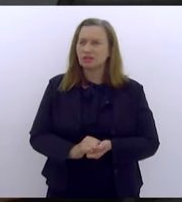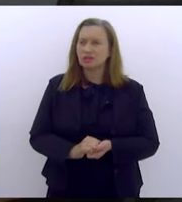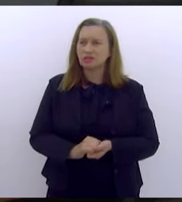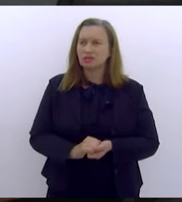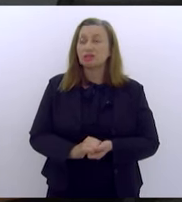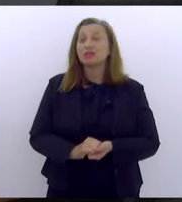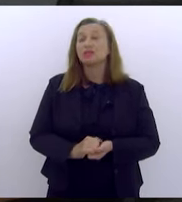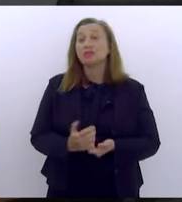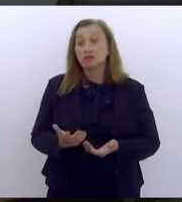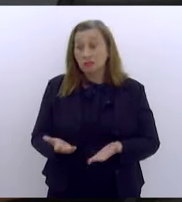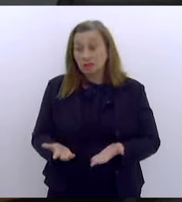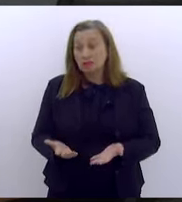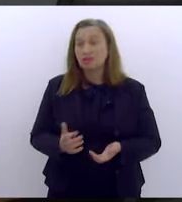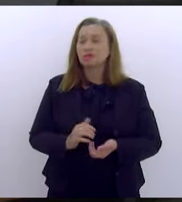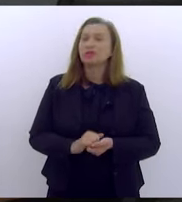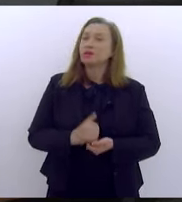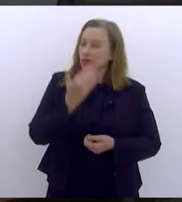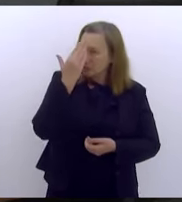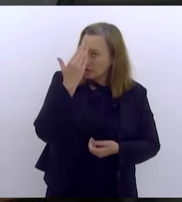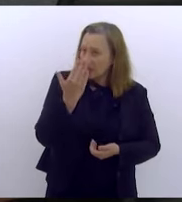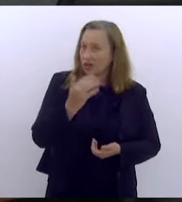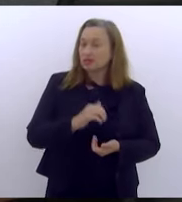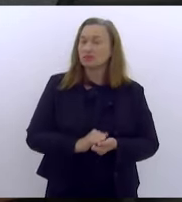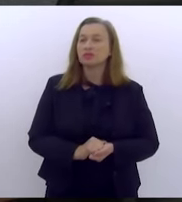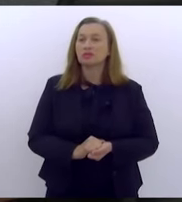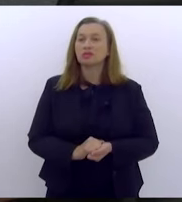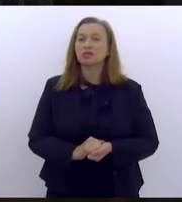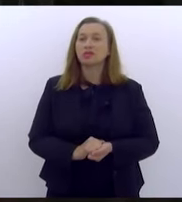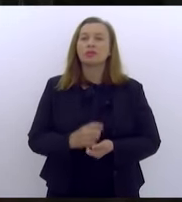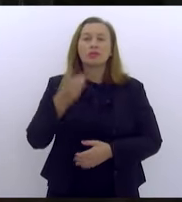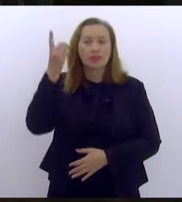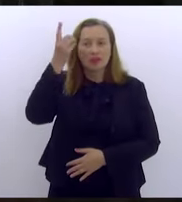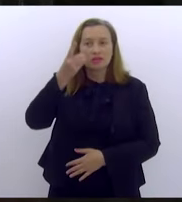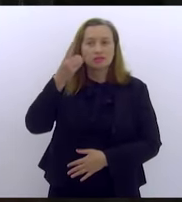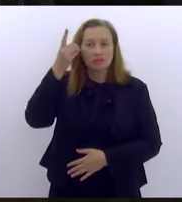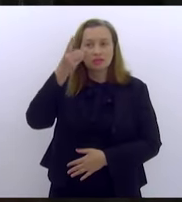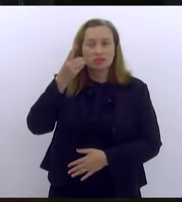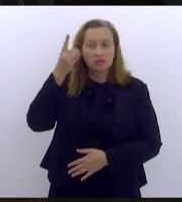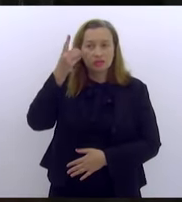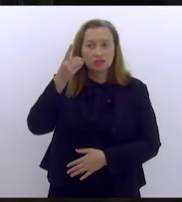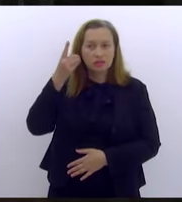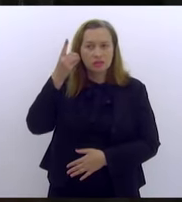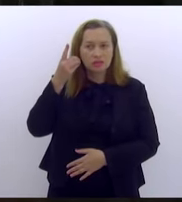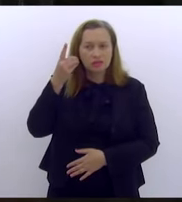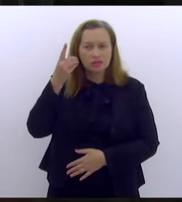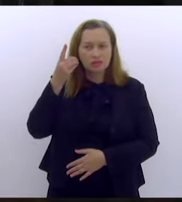Ah, muito obrigado. Nosso nobre deputado Luiz Paulo